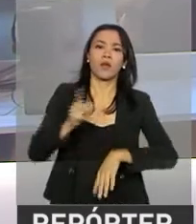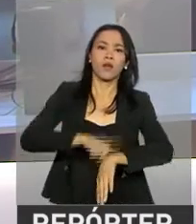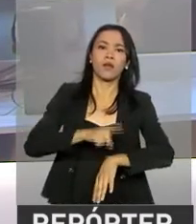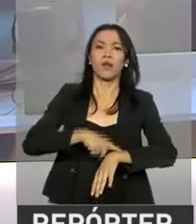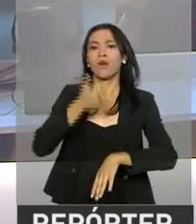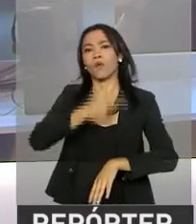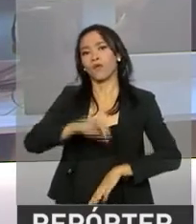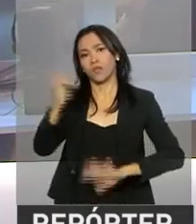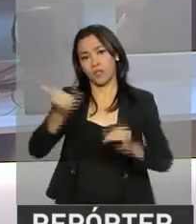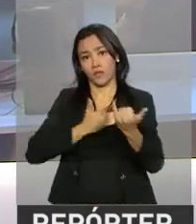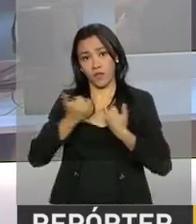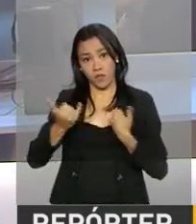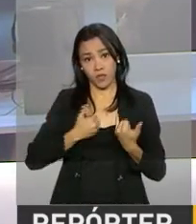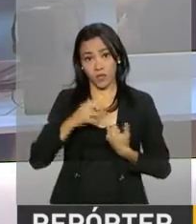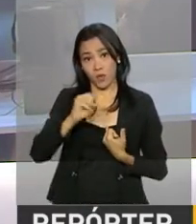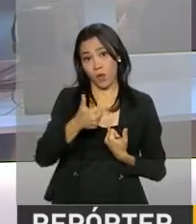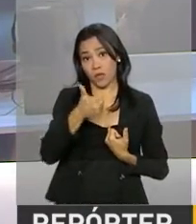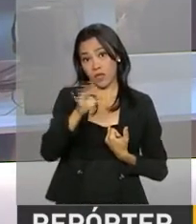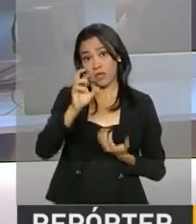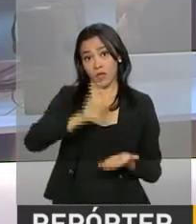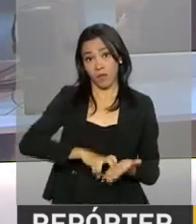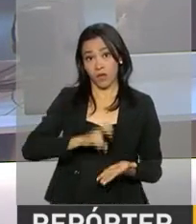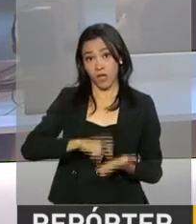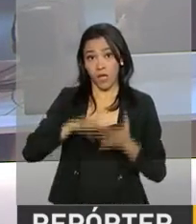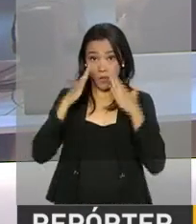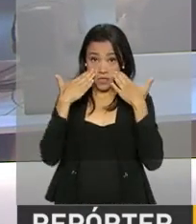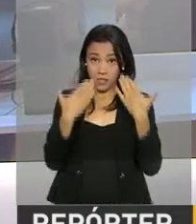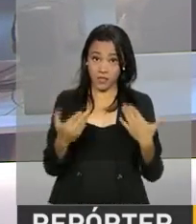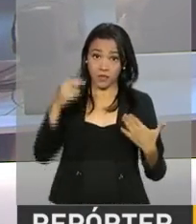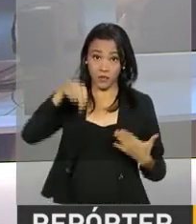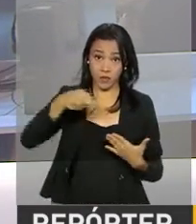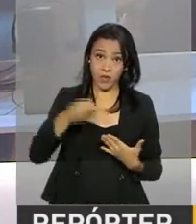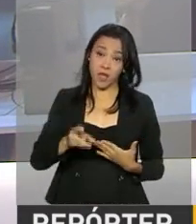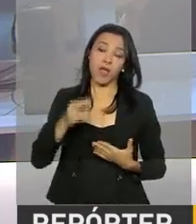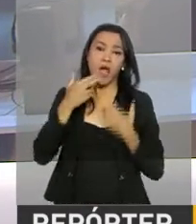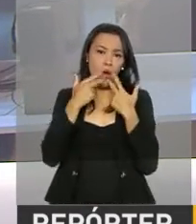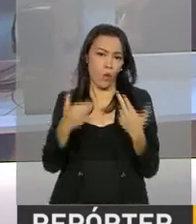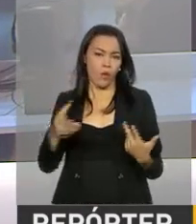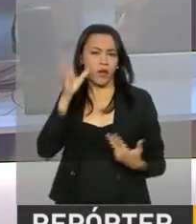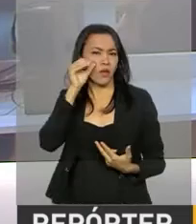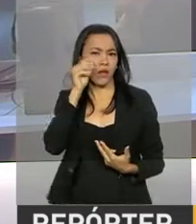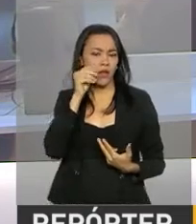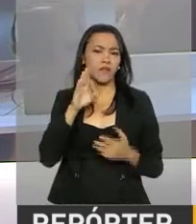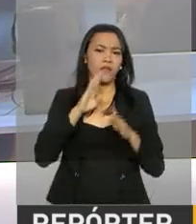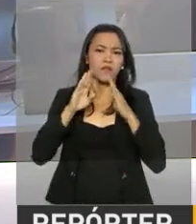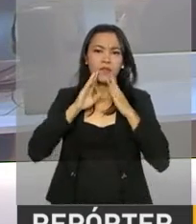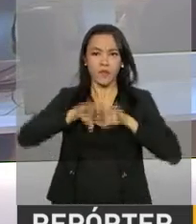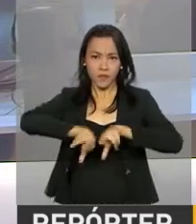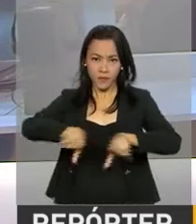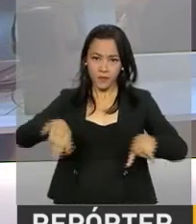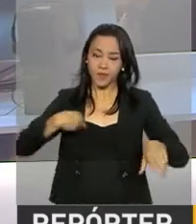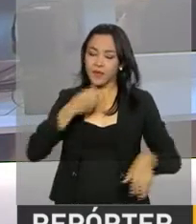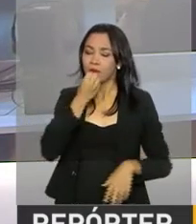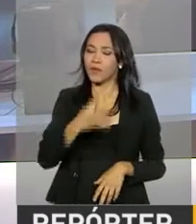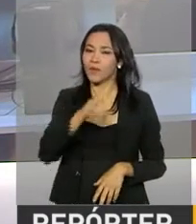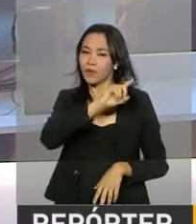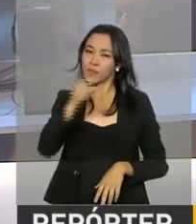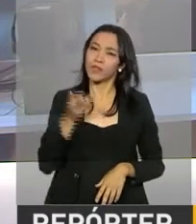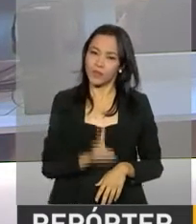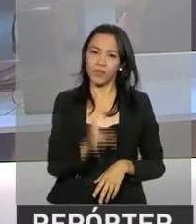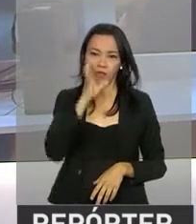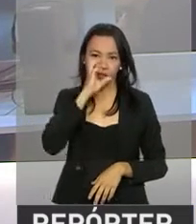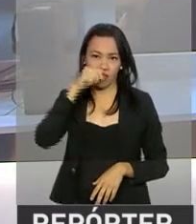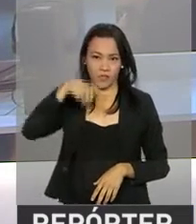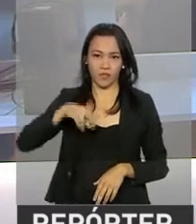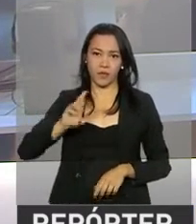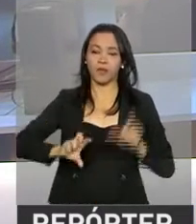momento com outras informações Ou as 10 horas da manhã na próxima edição do repórter NBR acompanhe também as novidades em nossas redes sociais bom dia para você